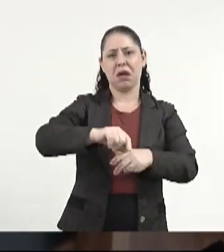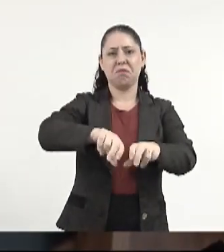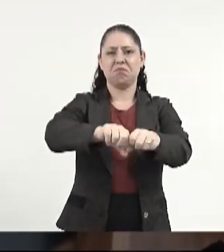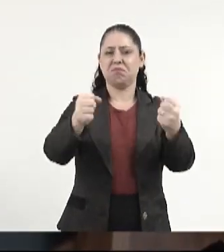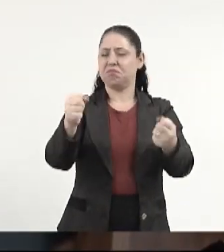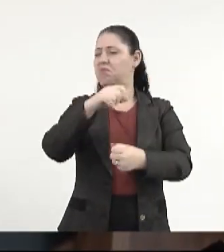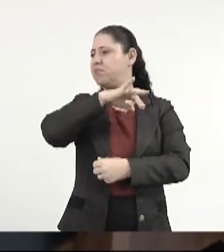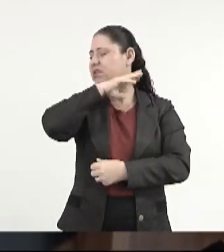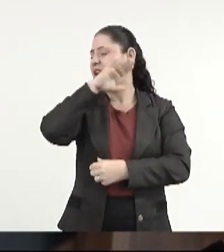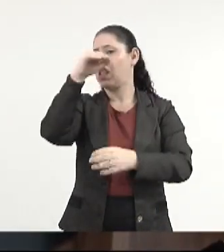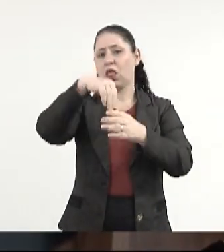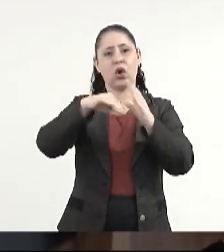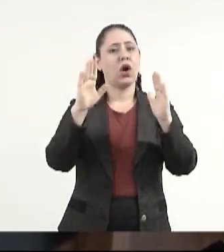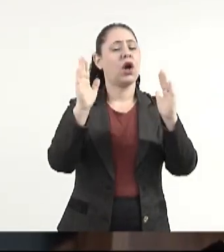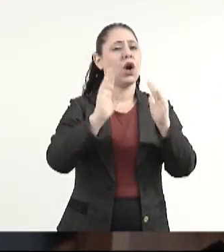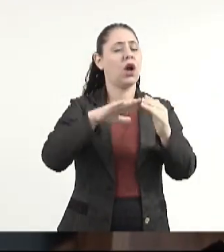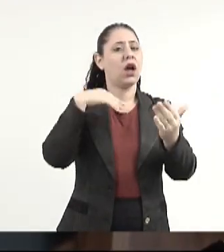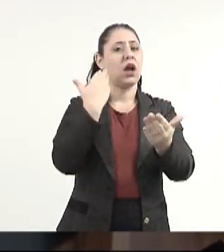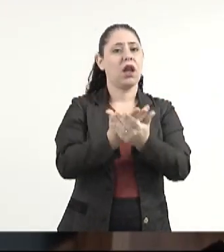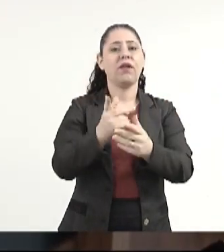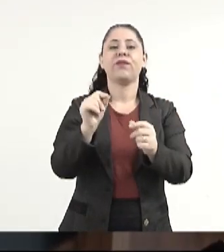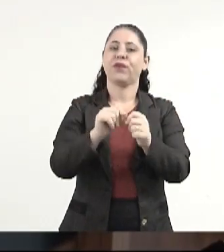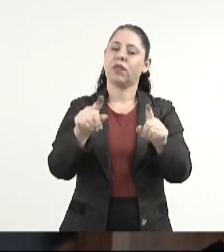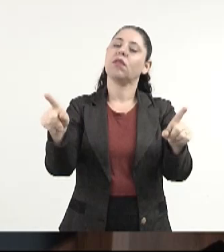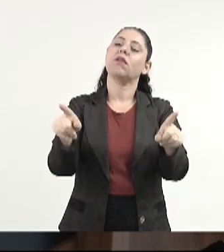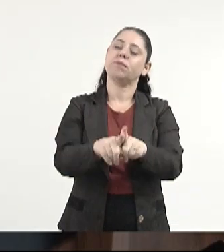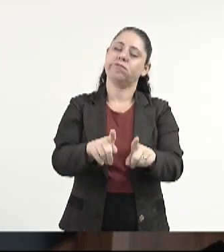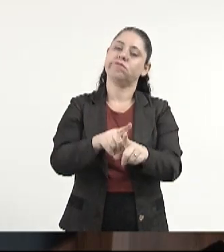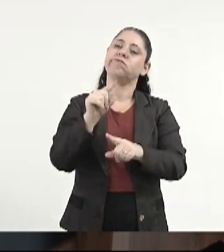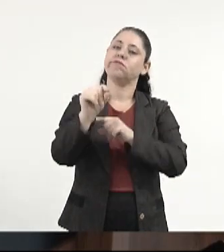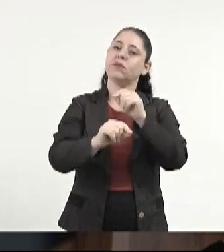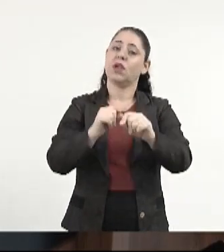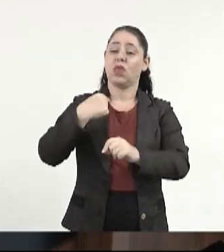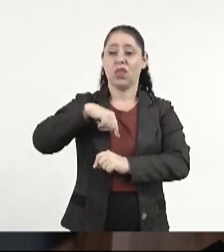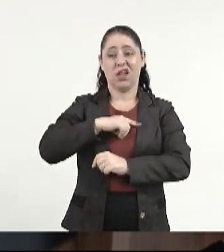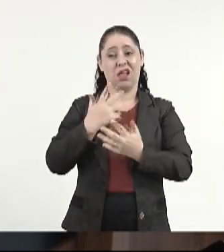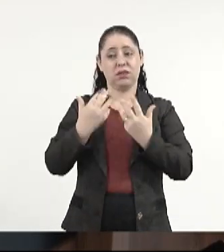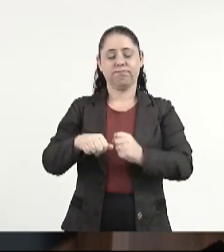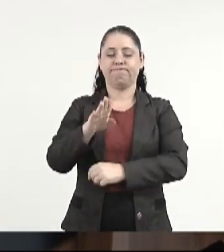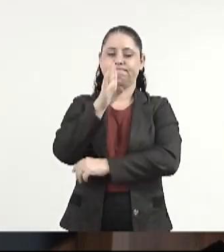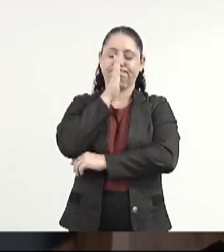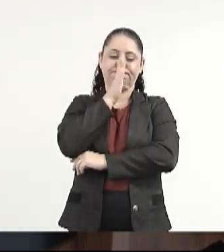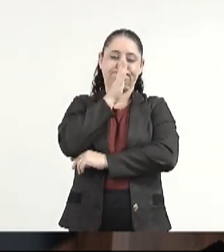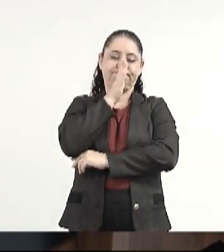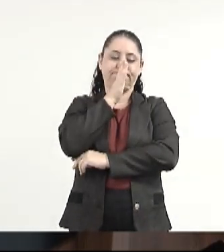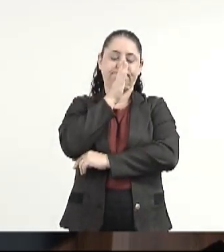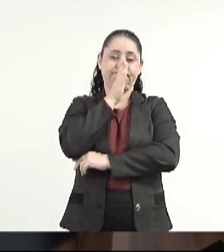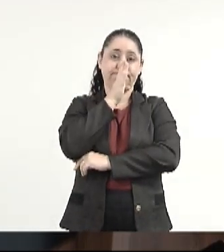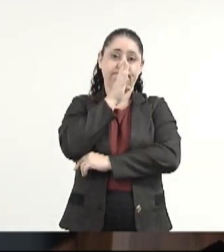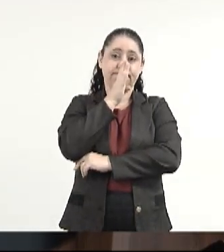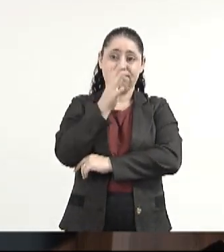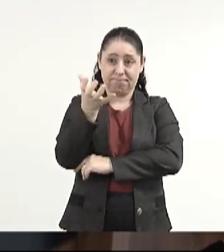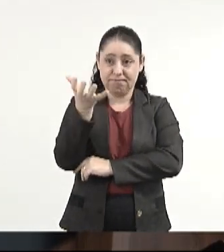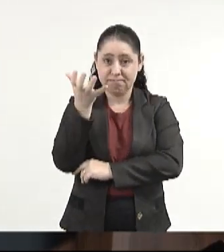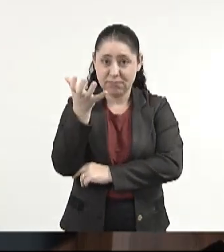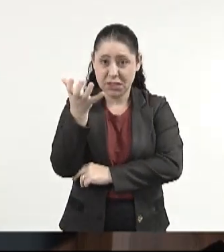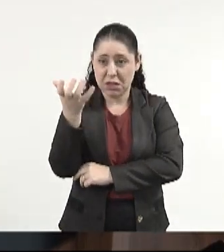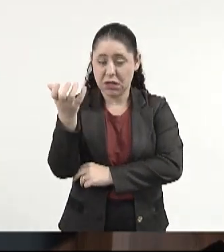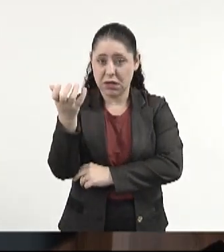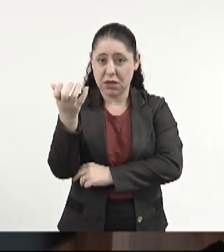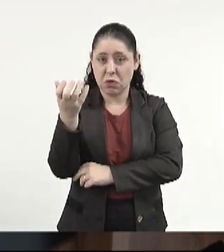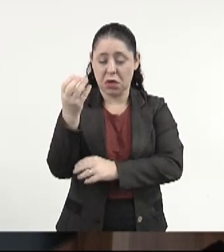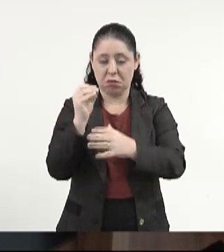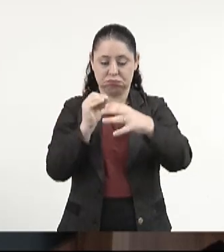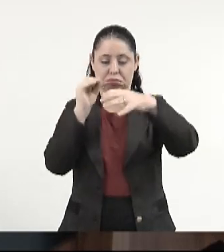podre que fazem na escola aí, que a esquerda tem feito, né? Que nós aceitamos e ficamos calados. E eles querem colocar isso